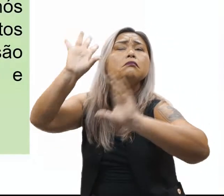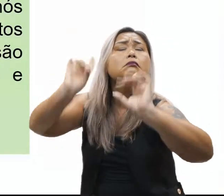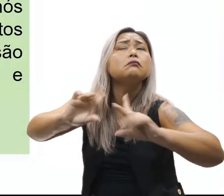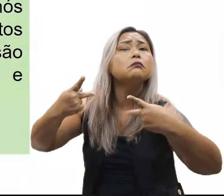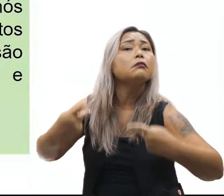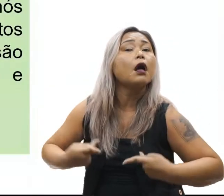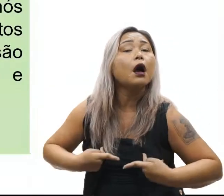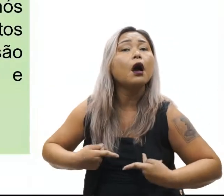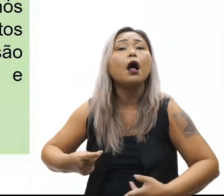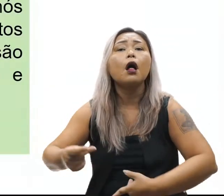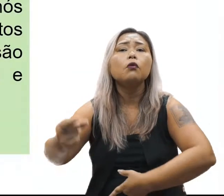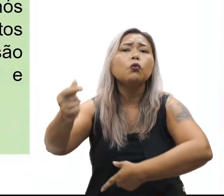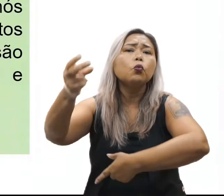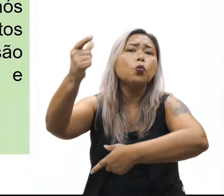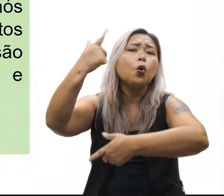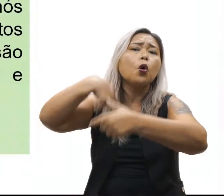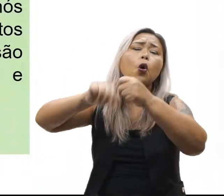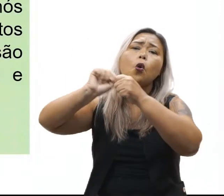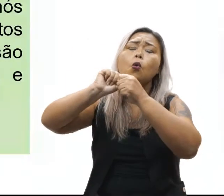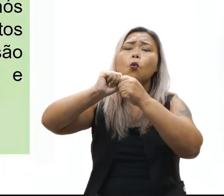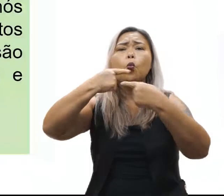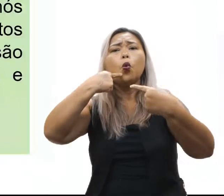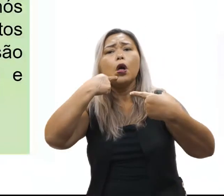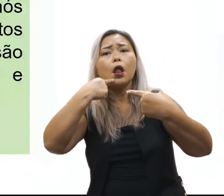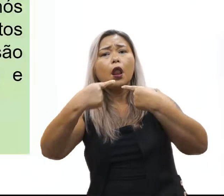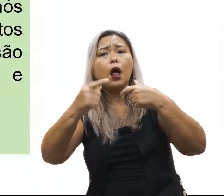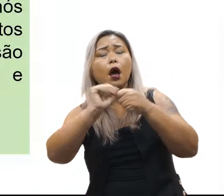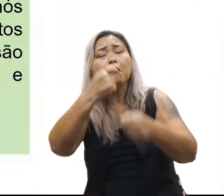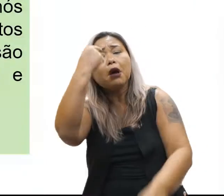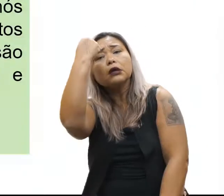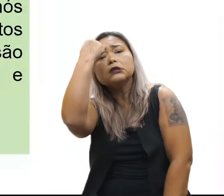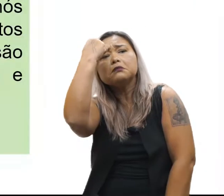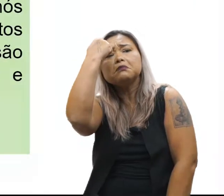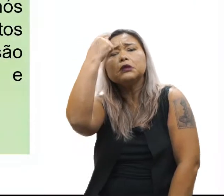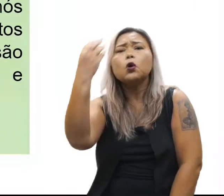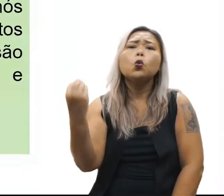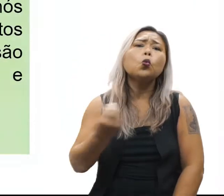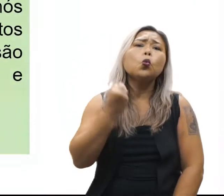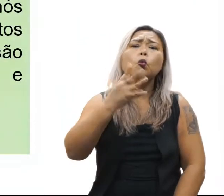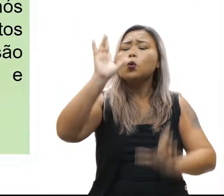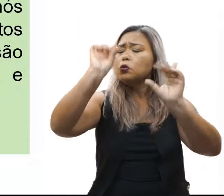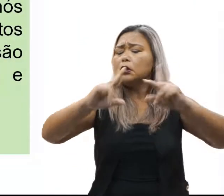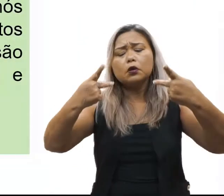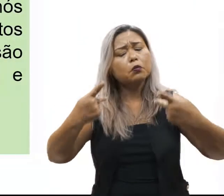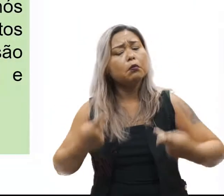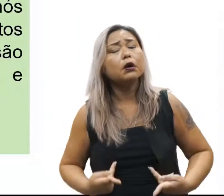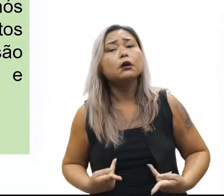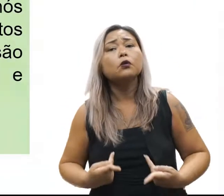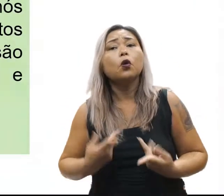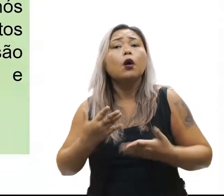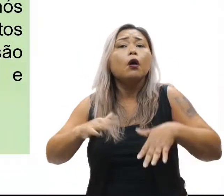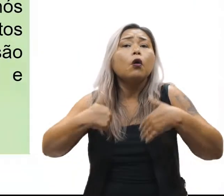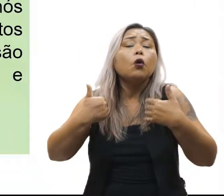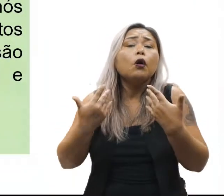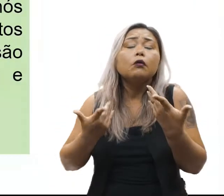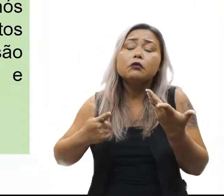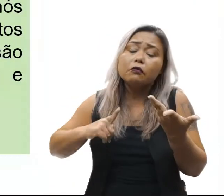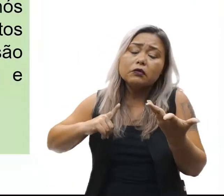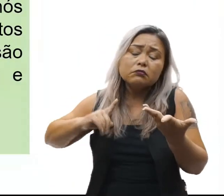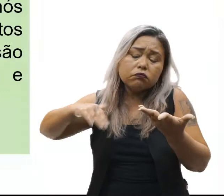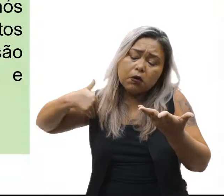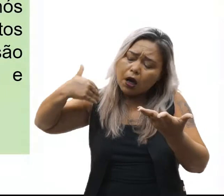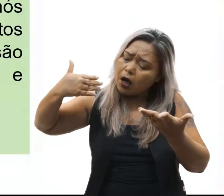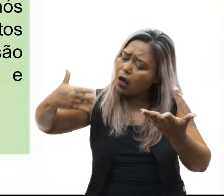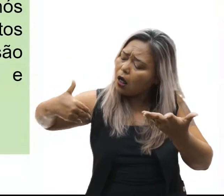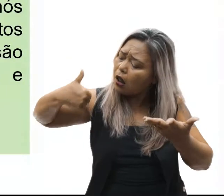Foi longa a discussão, viu, galera? Para se pensar no que seria o direito humano, houve toda uma questão histórica que a